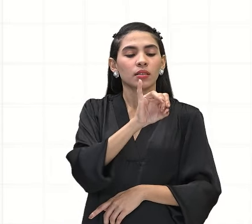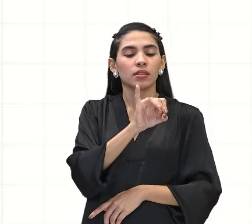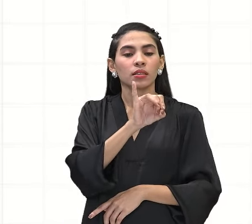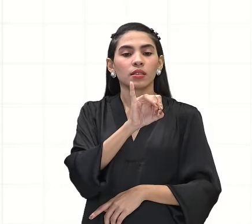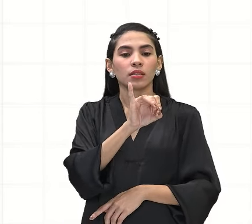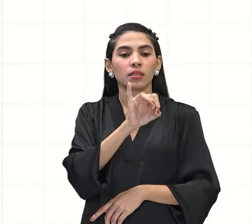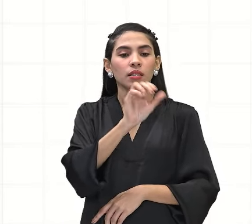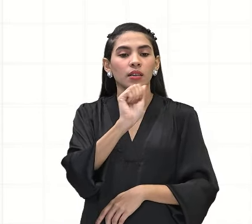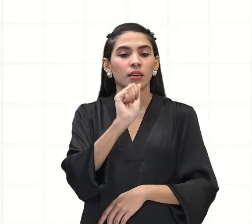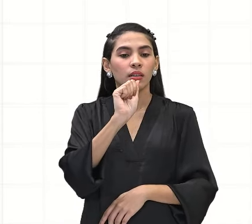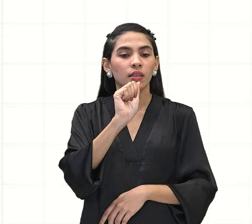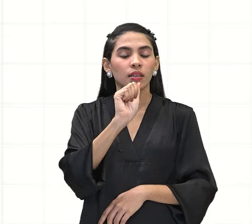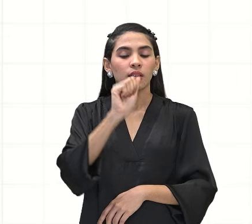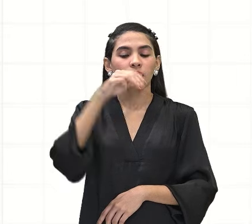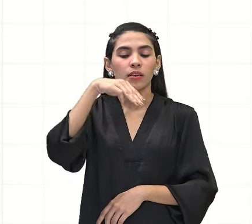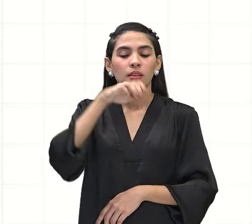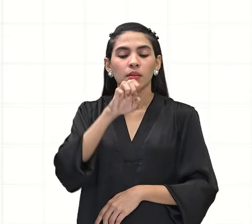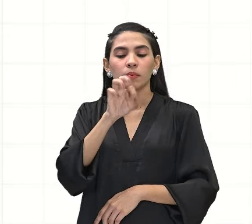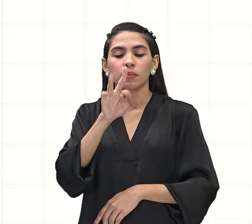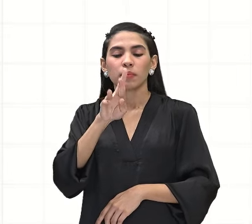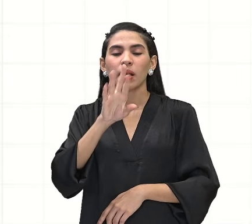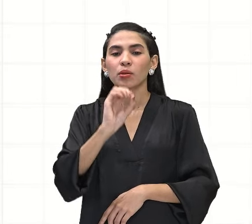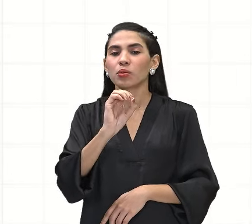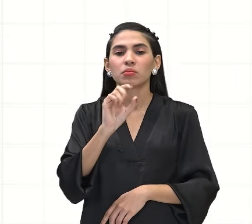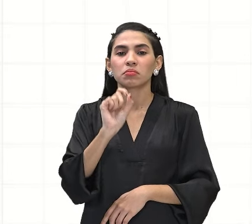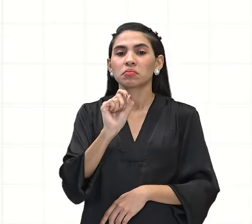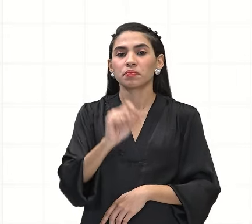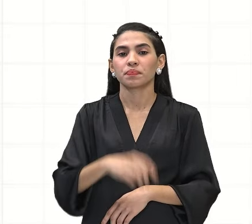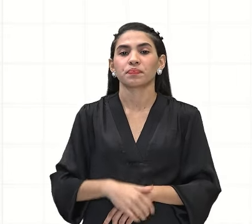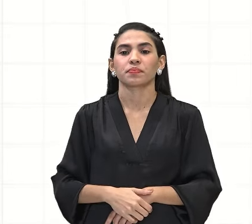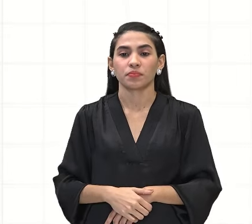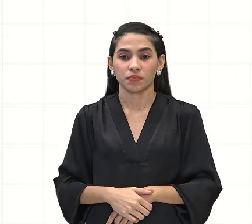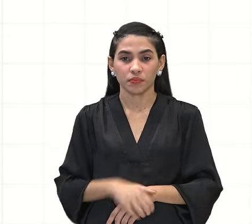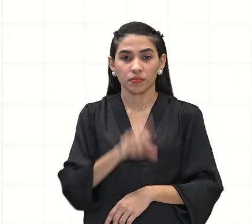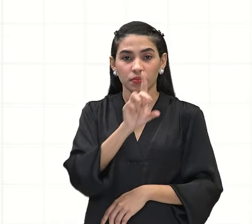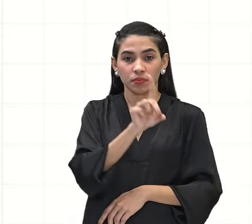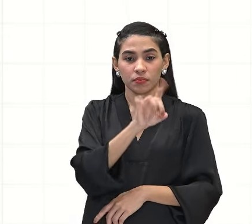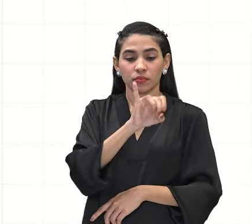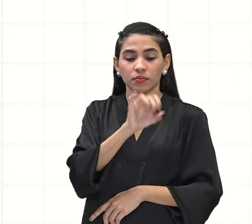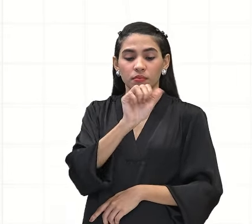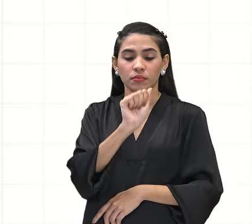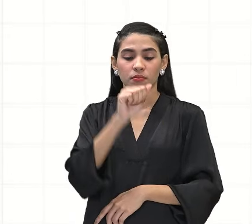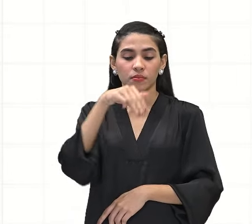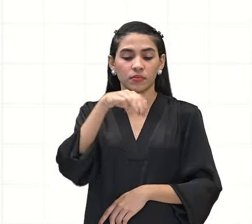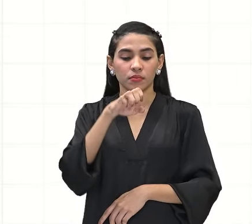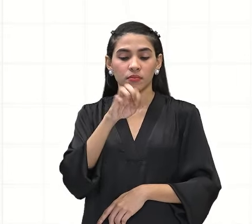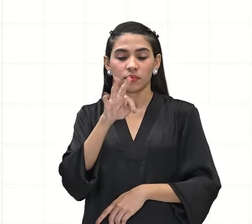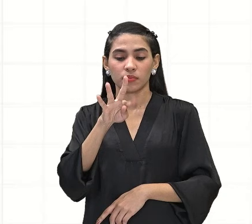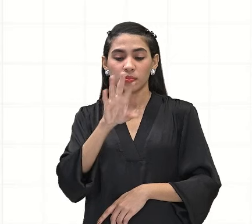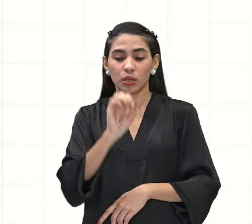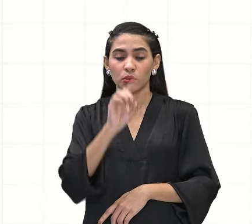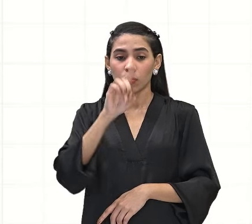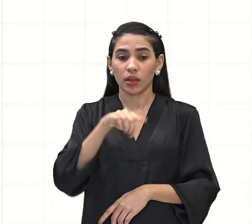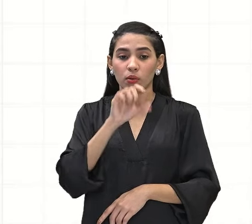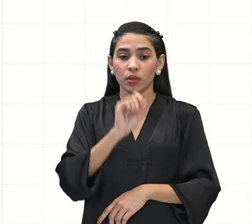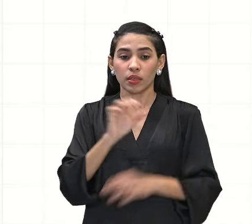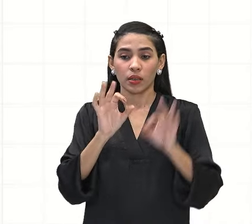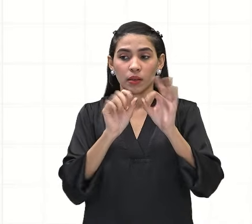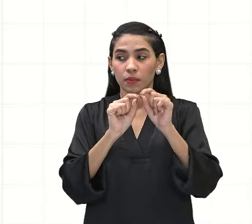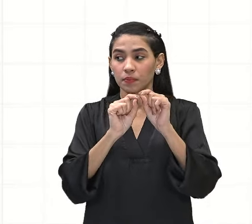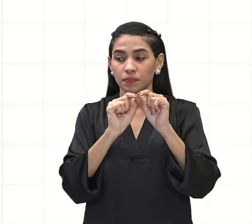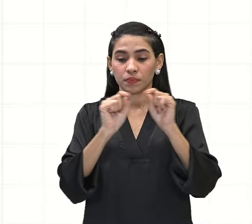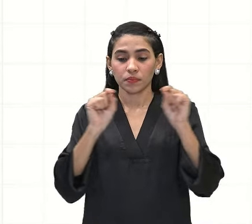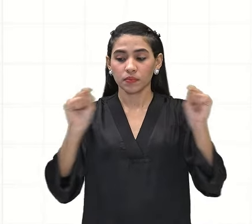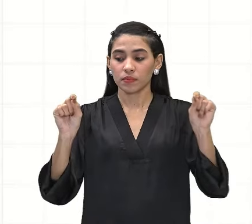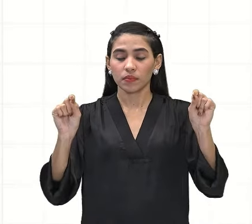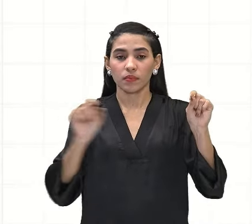diâmetro o diâmetro ele é Ó um segmento de reta que vai de um